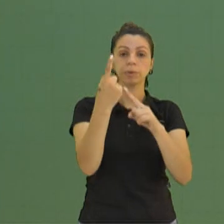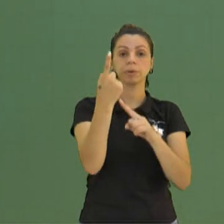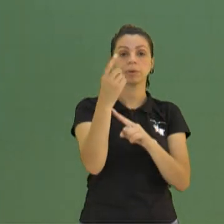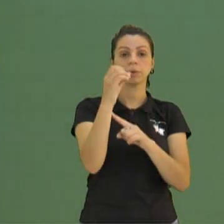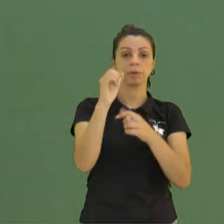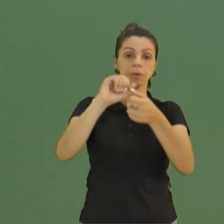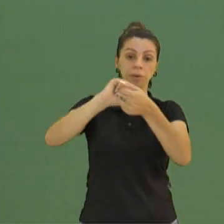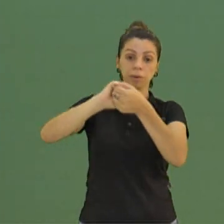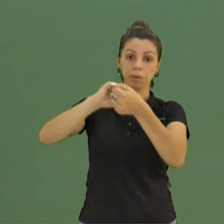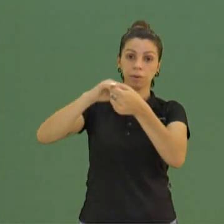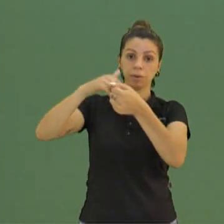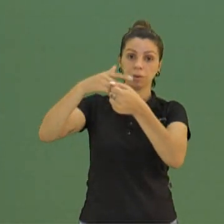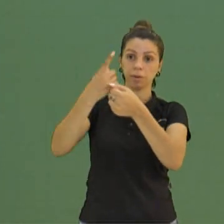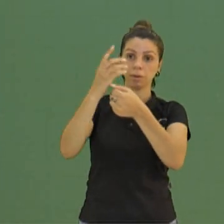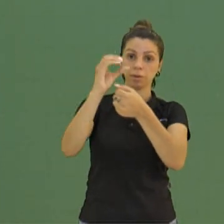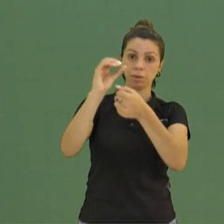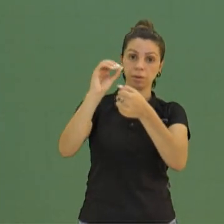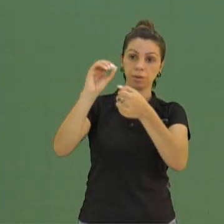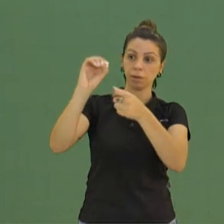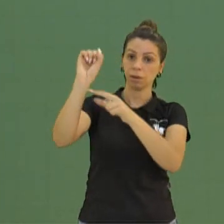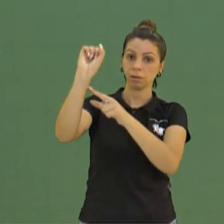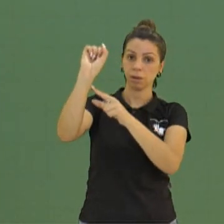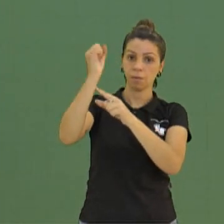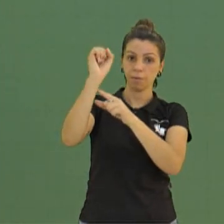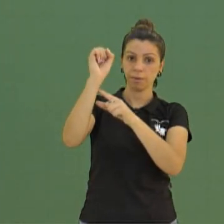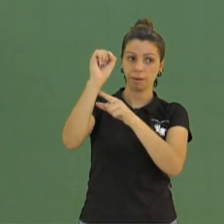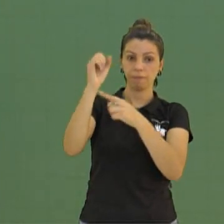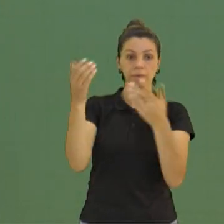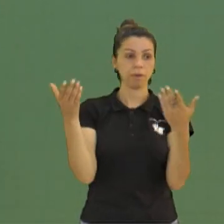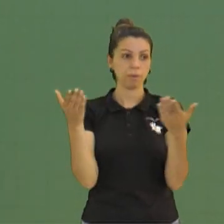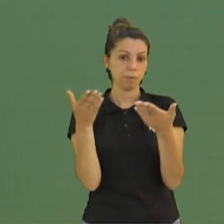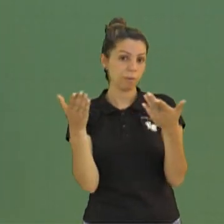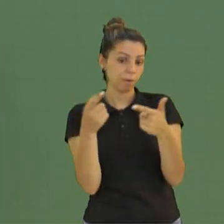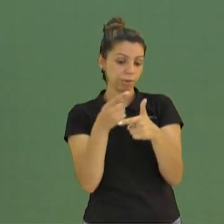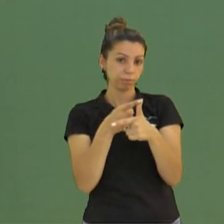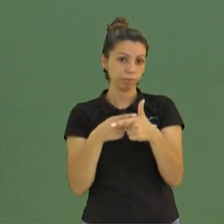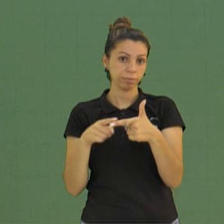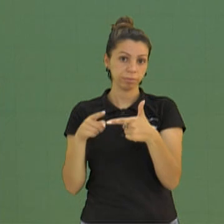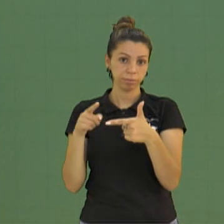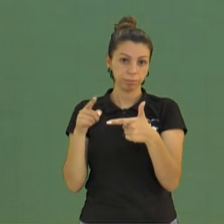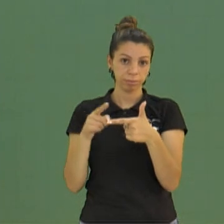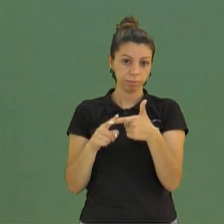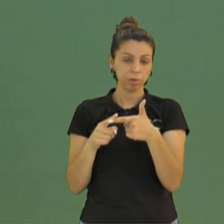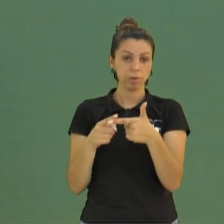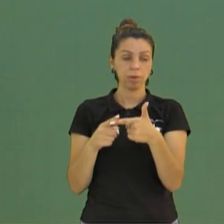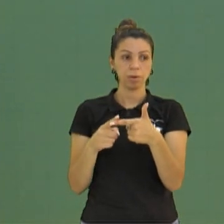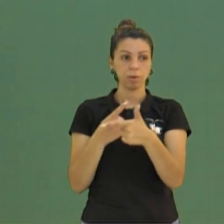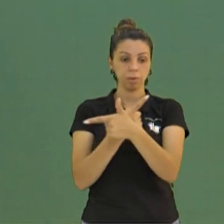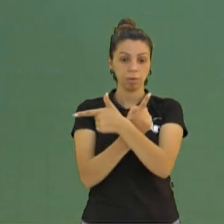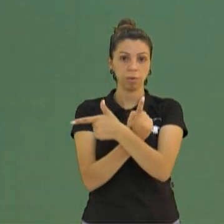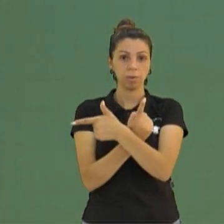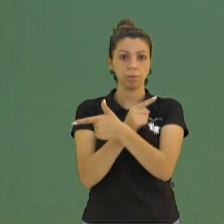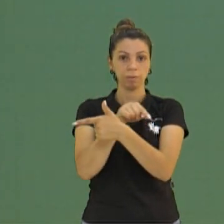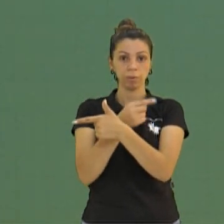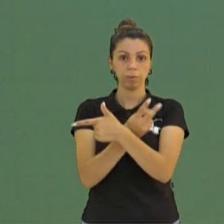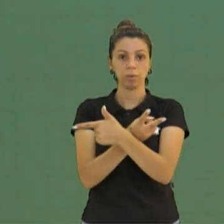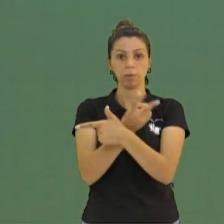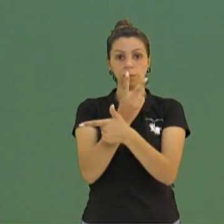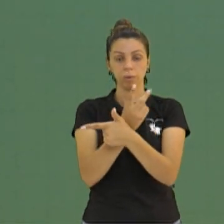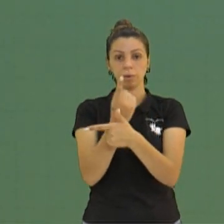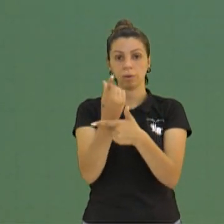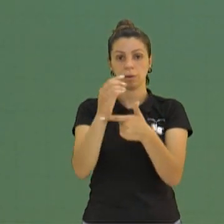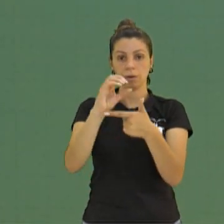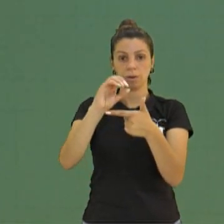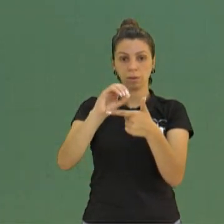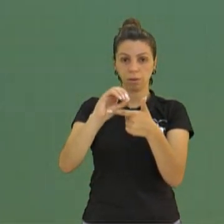oitava para chegar aqui. O que eu faço agora? Eu divido o 1,2 por 10 a oitava para eu